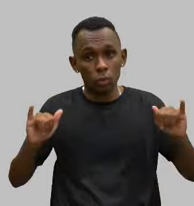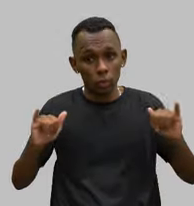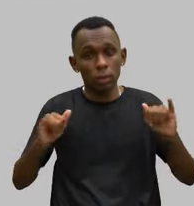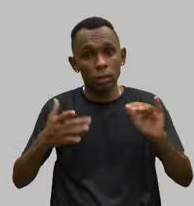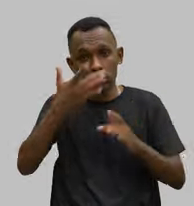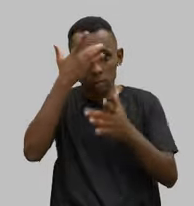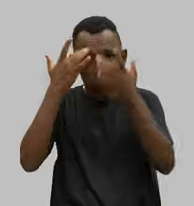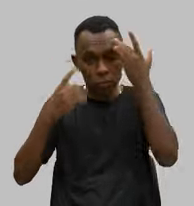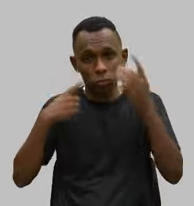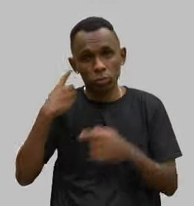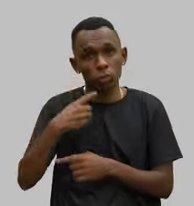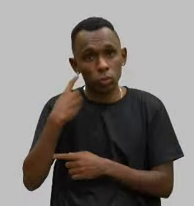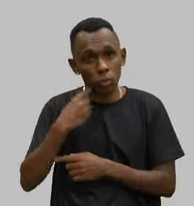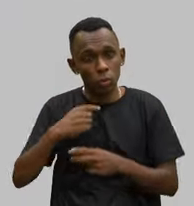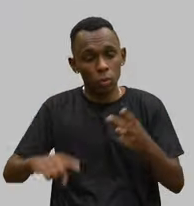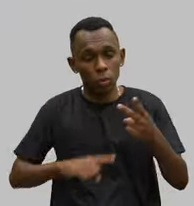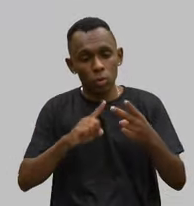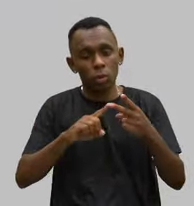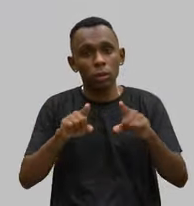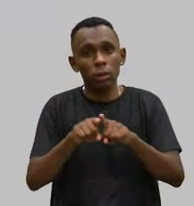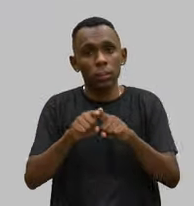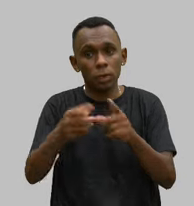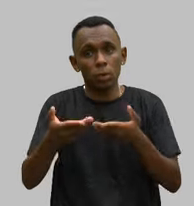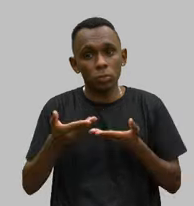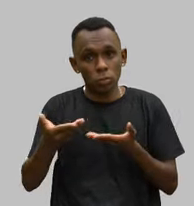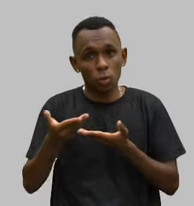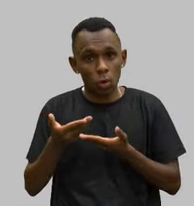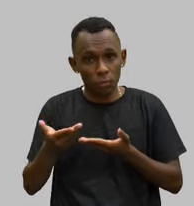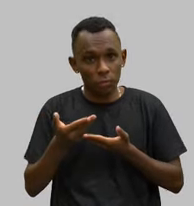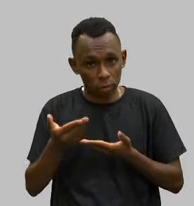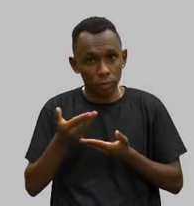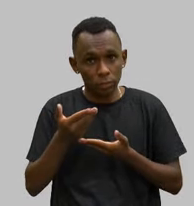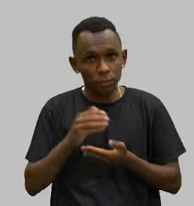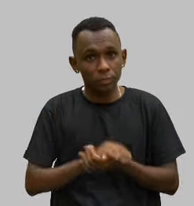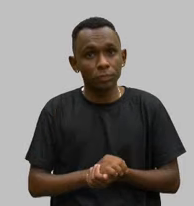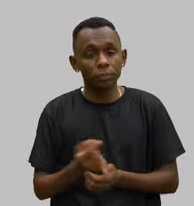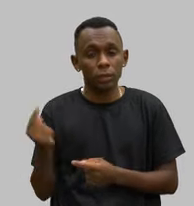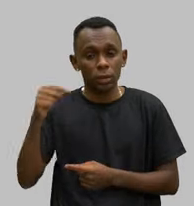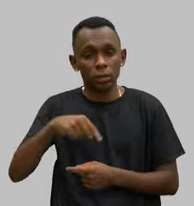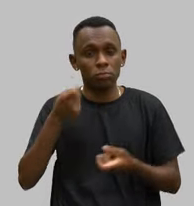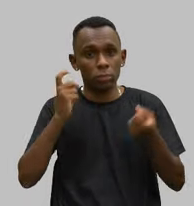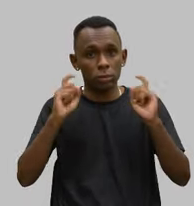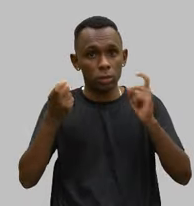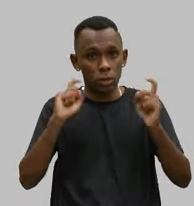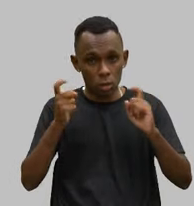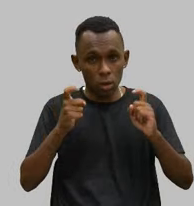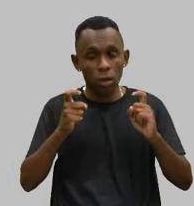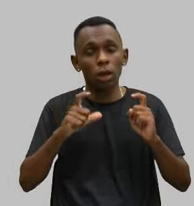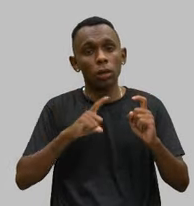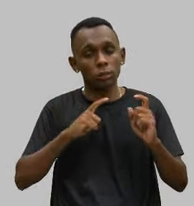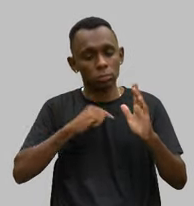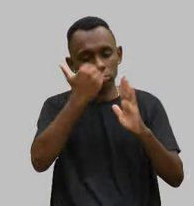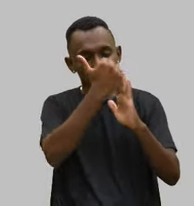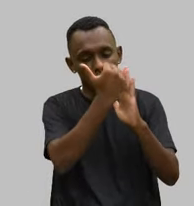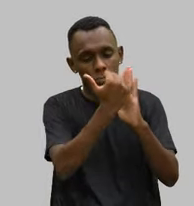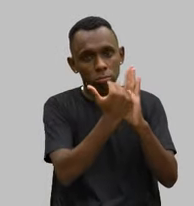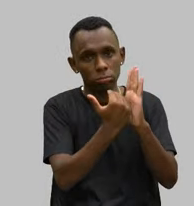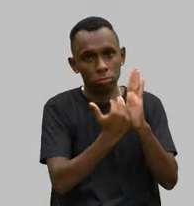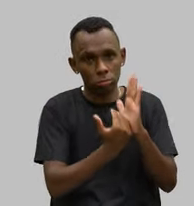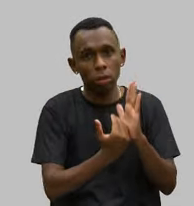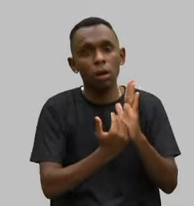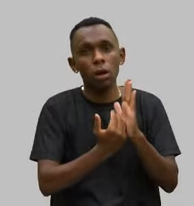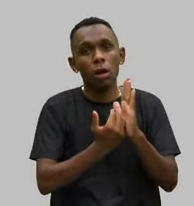parlamentares e aos convidados que os atos dessa reunião obedecerão as seguintes